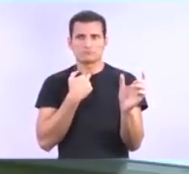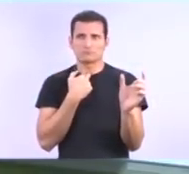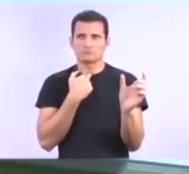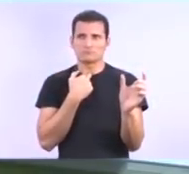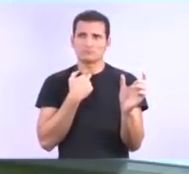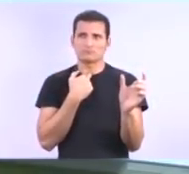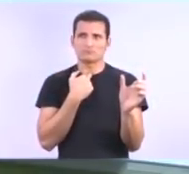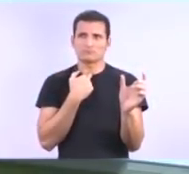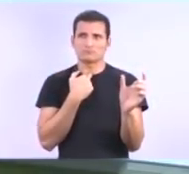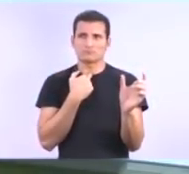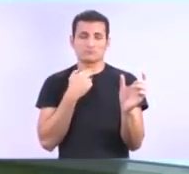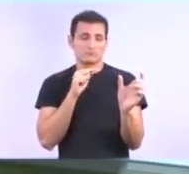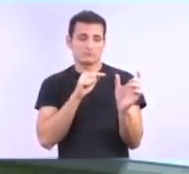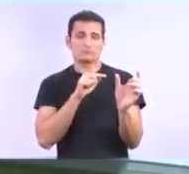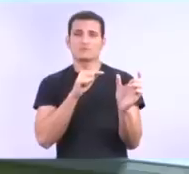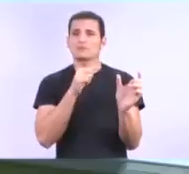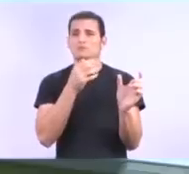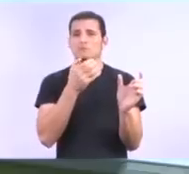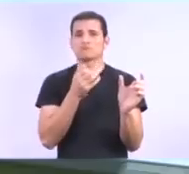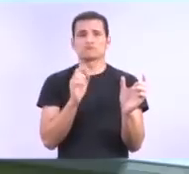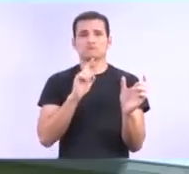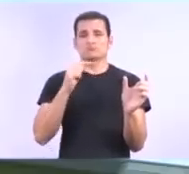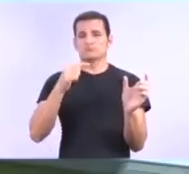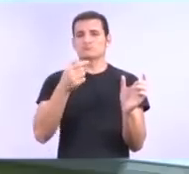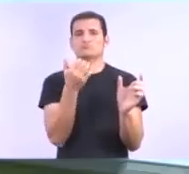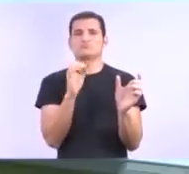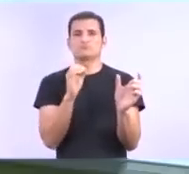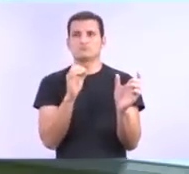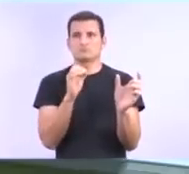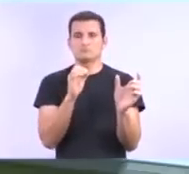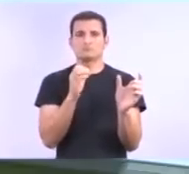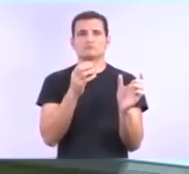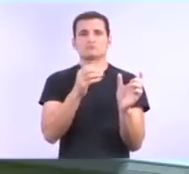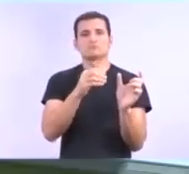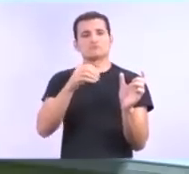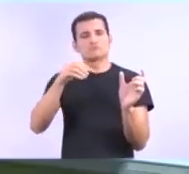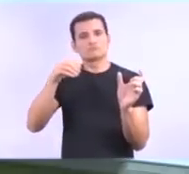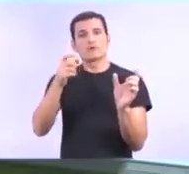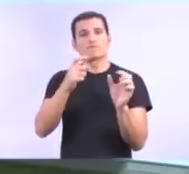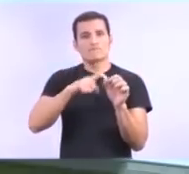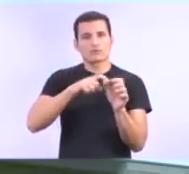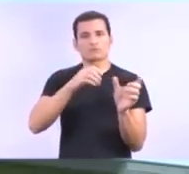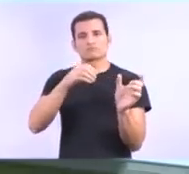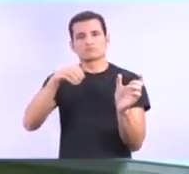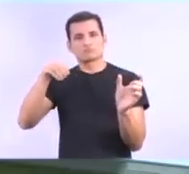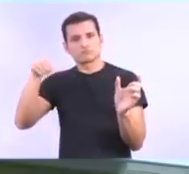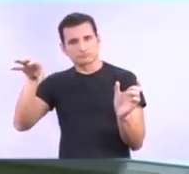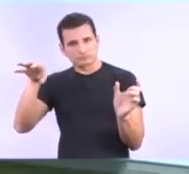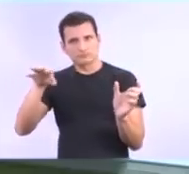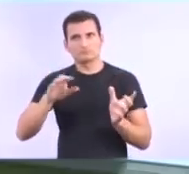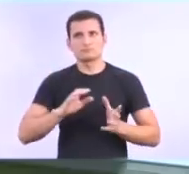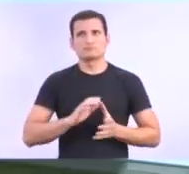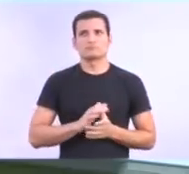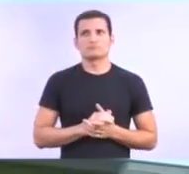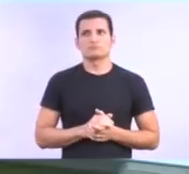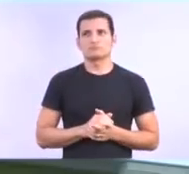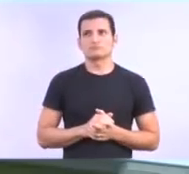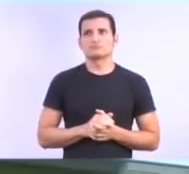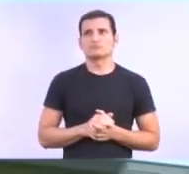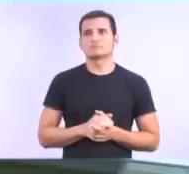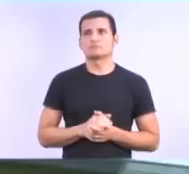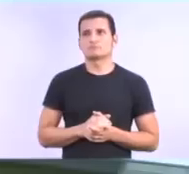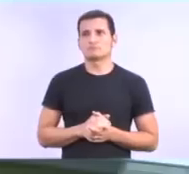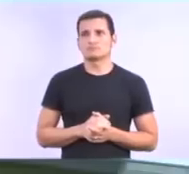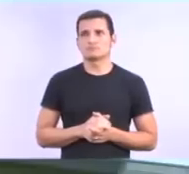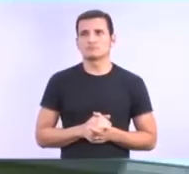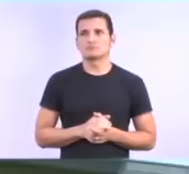meu produto, porque o meu produto não pode ter o valor menos 10. Devolve. Aqui, o atributo que está protegido agora,